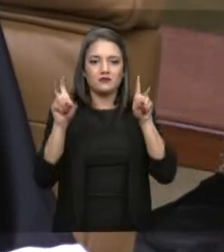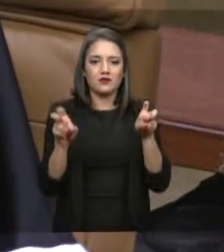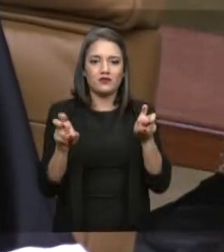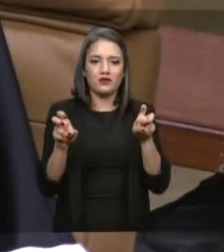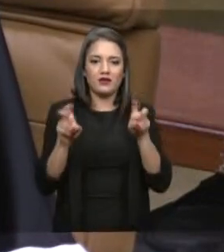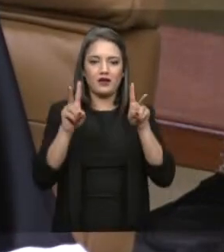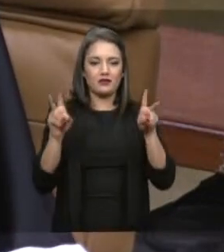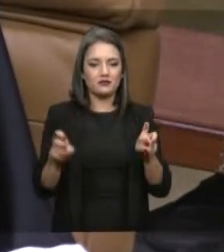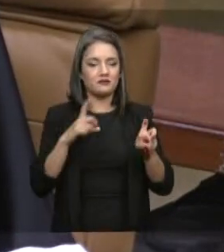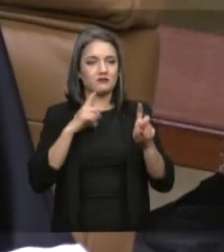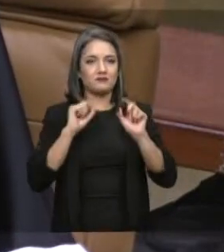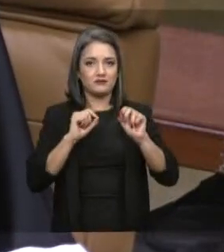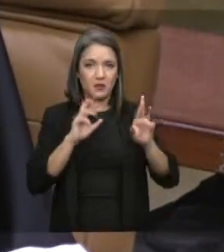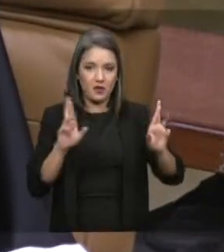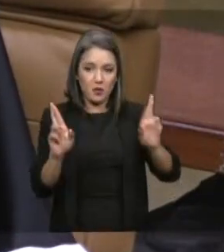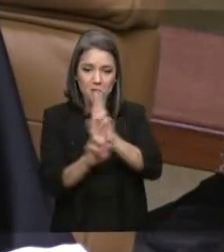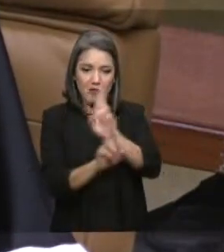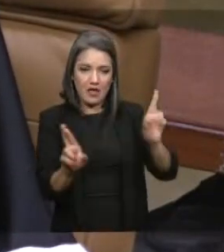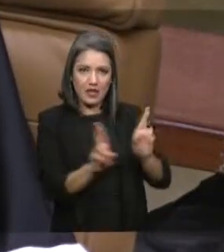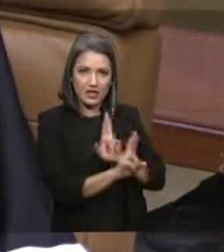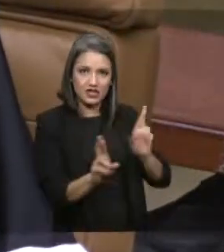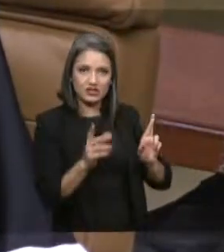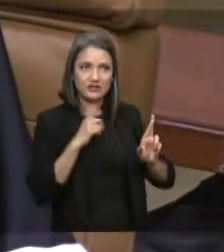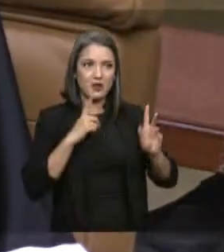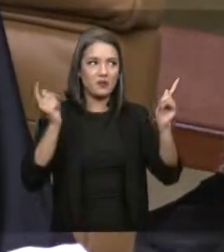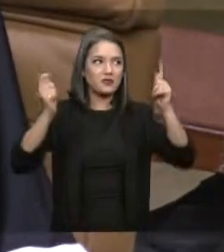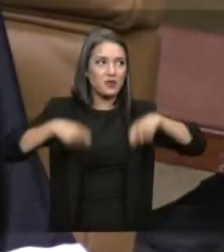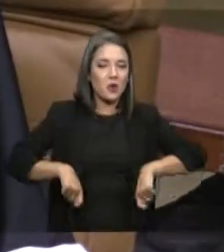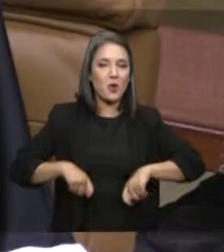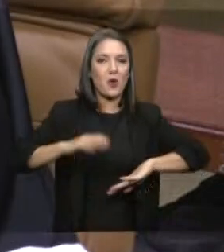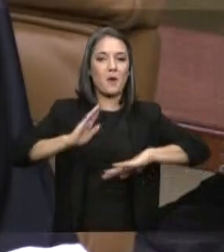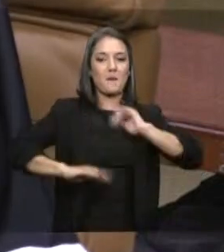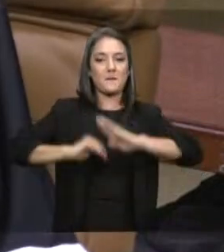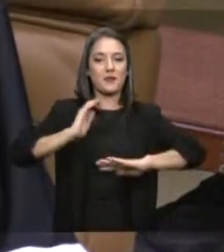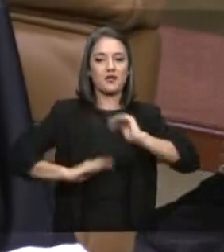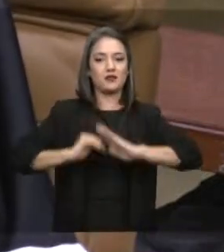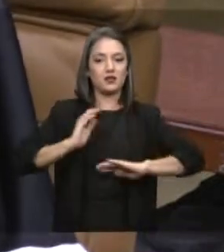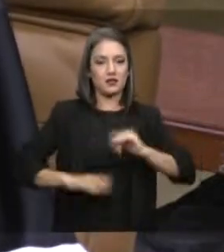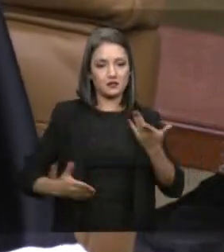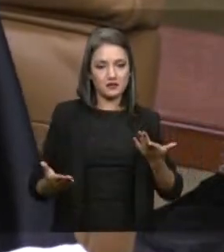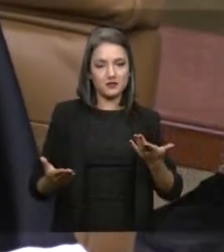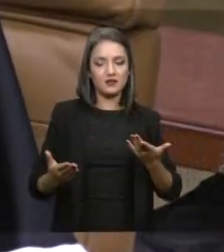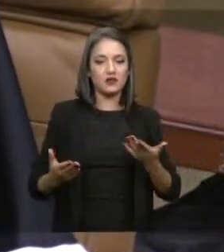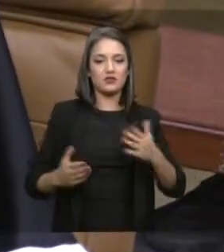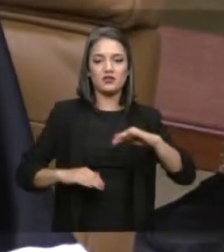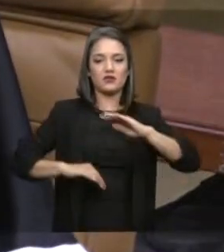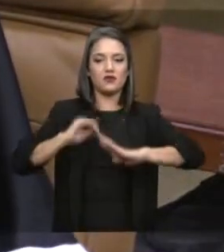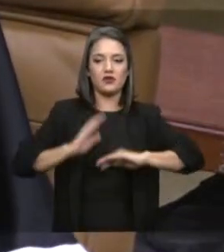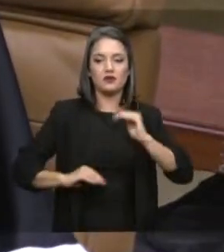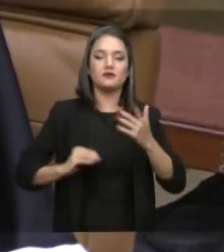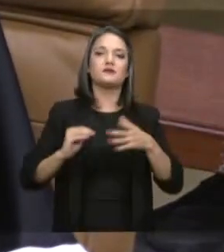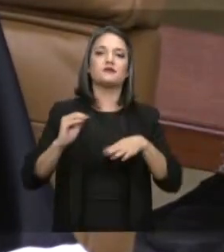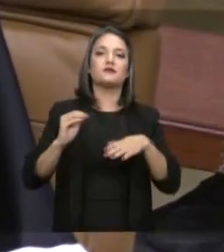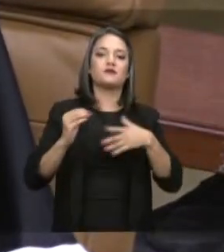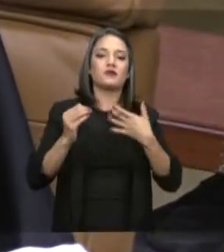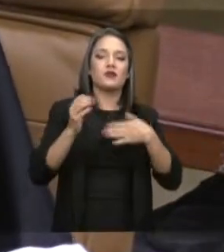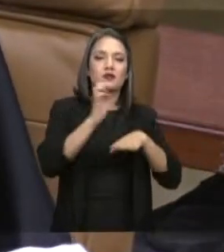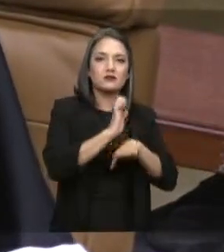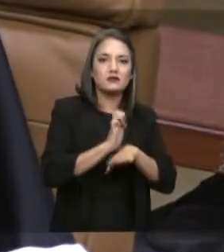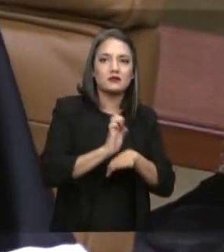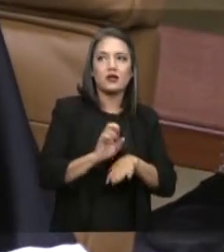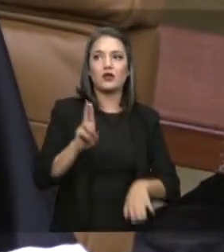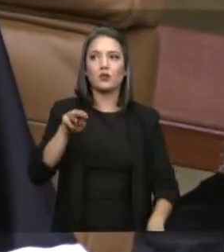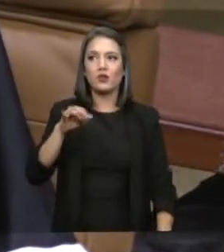estabelecer uma rede interligada de competências e o estado genericamente a união os estados